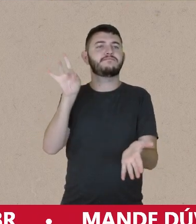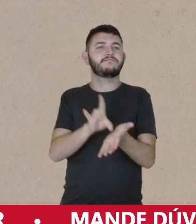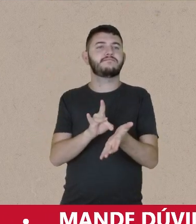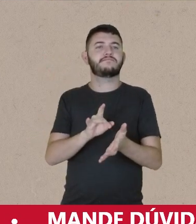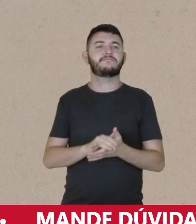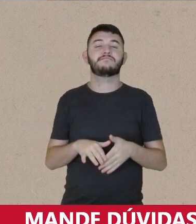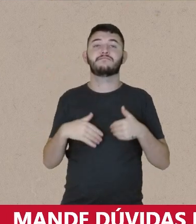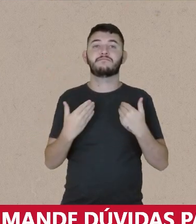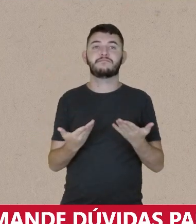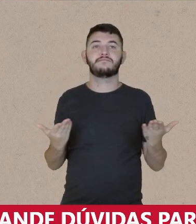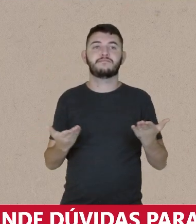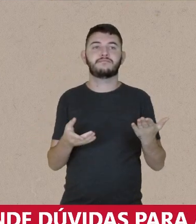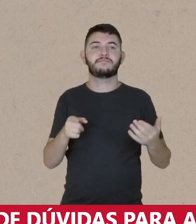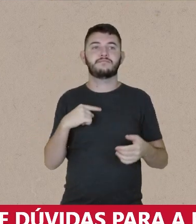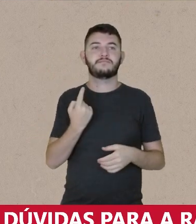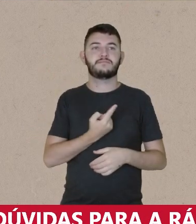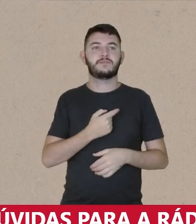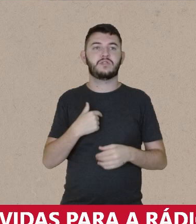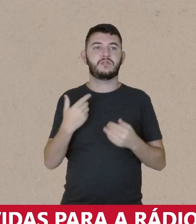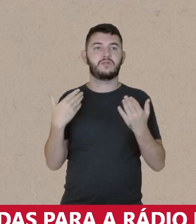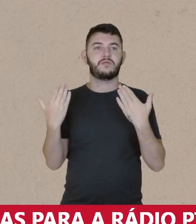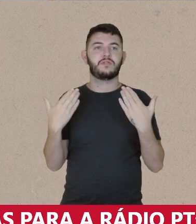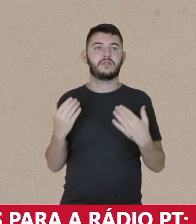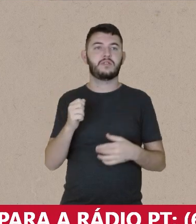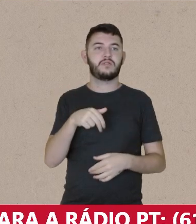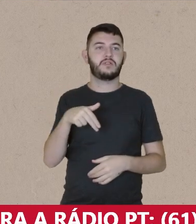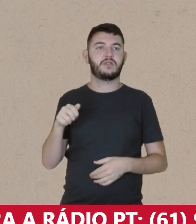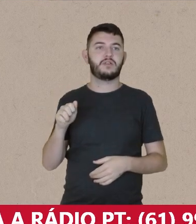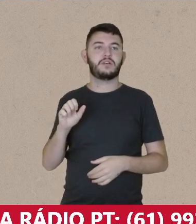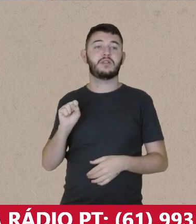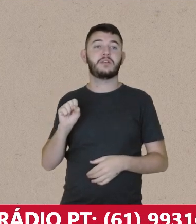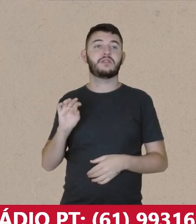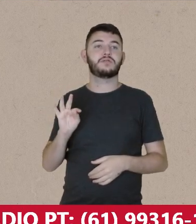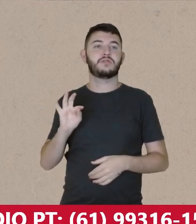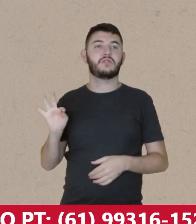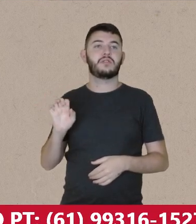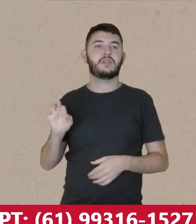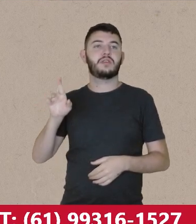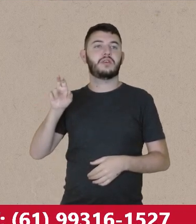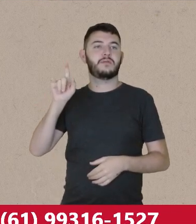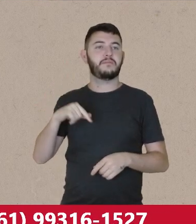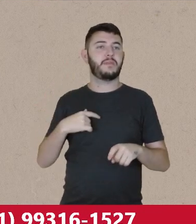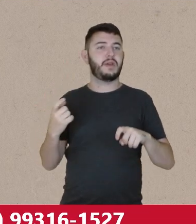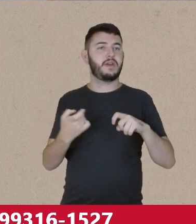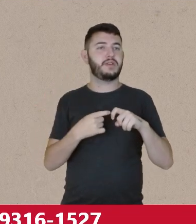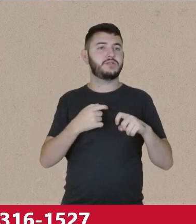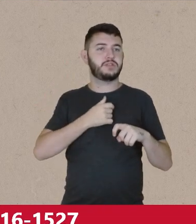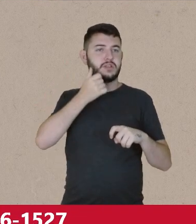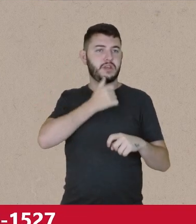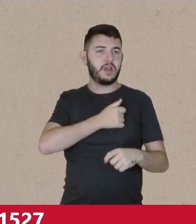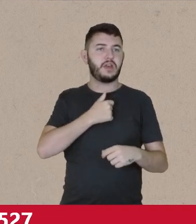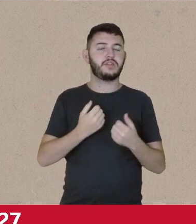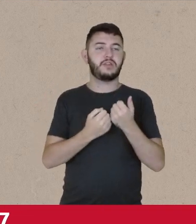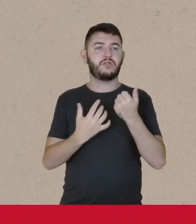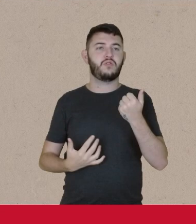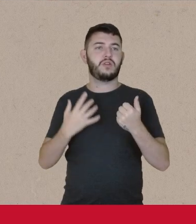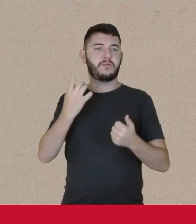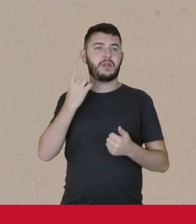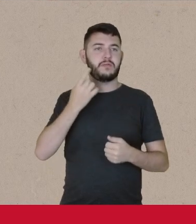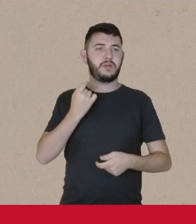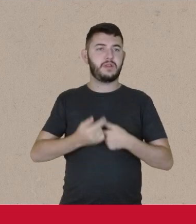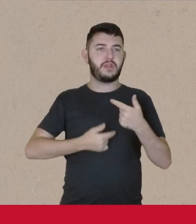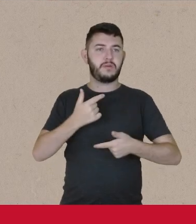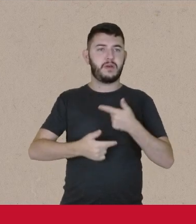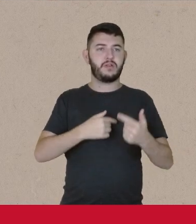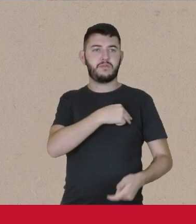Nós estamos conversando com a Ana Soter, ela que é médica, ela também é assessora parlamentar, trabalhou no Ministério da Saúde na gestão do Arthur